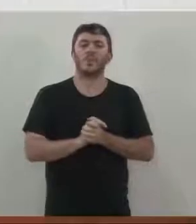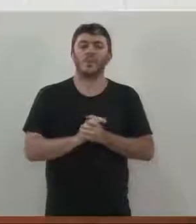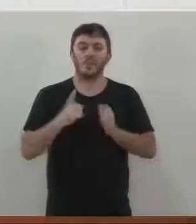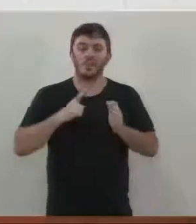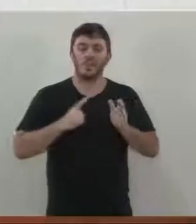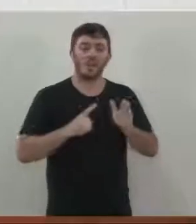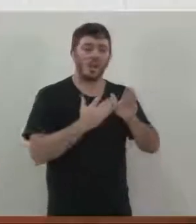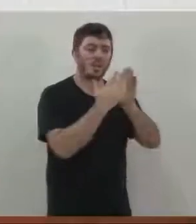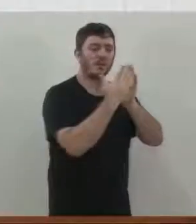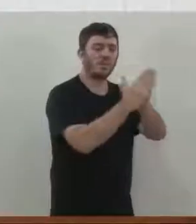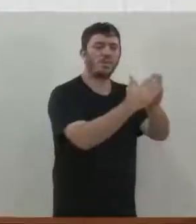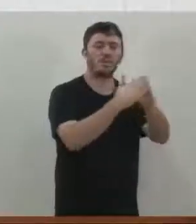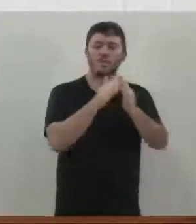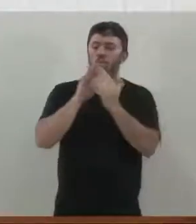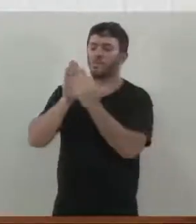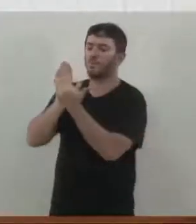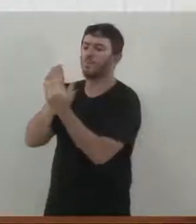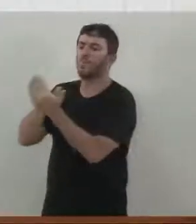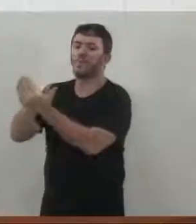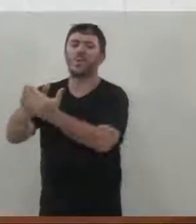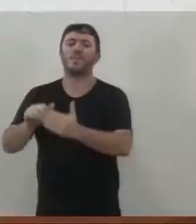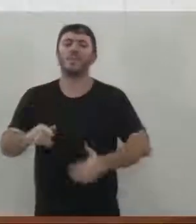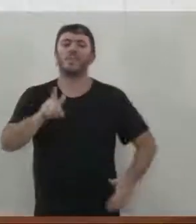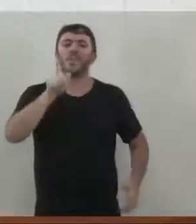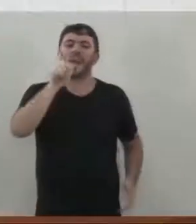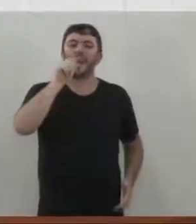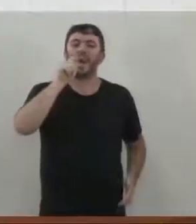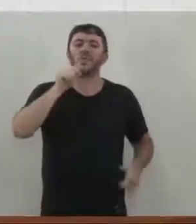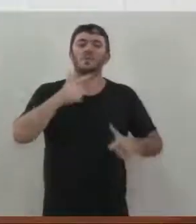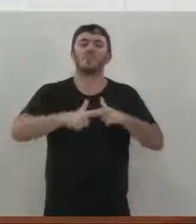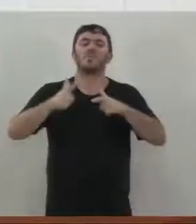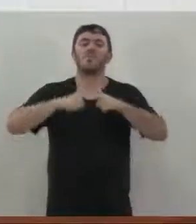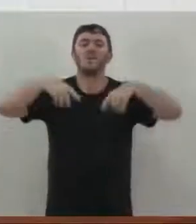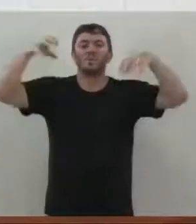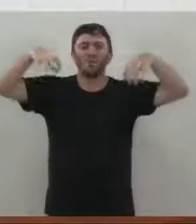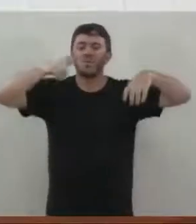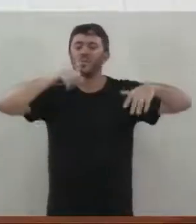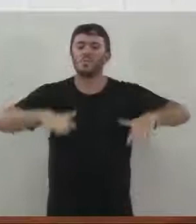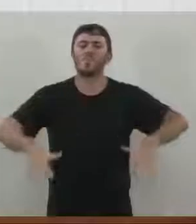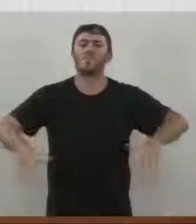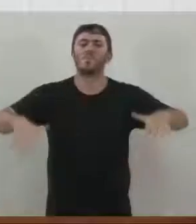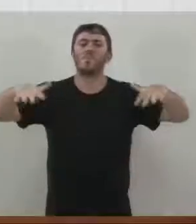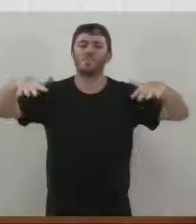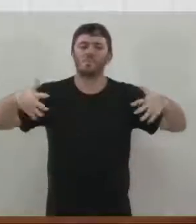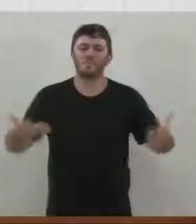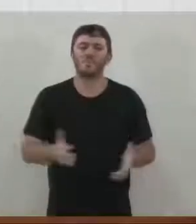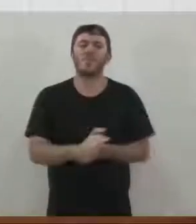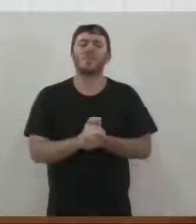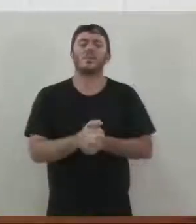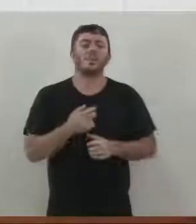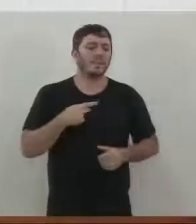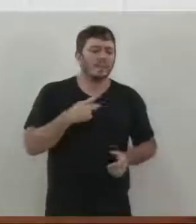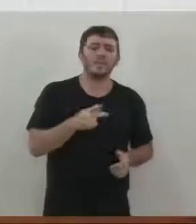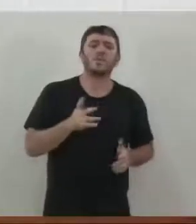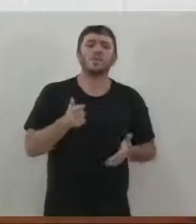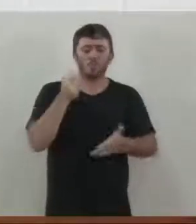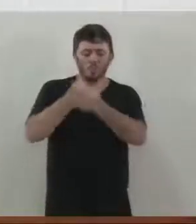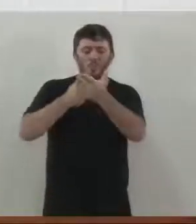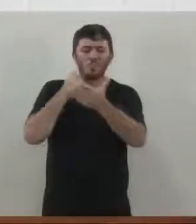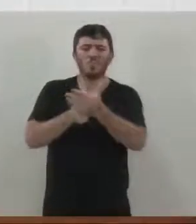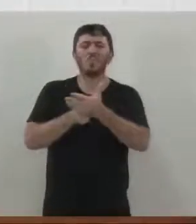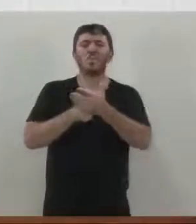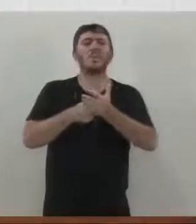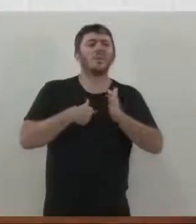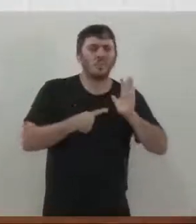casas, muitas das vezes inundadas por infiltração de água da chuva. Fizemos a indicação, corremos atrás, lutamos